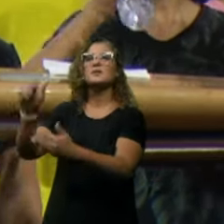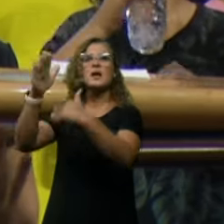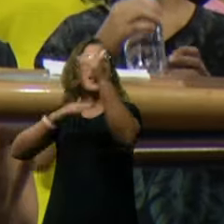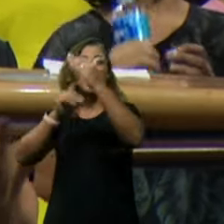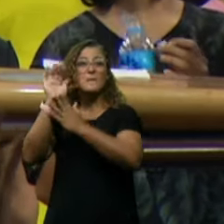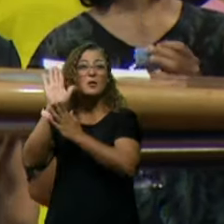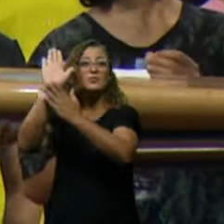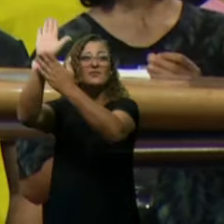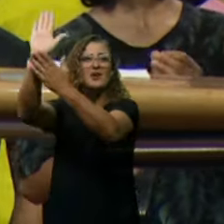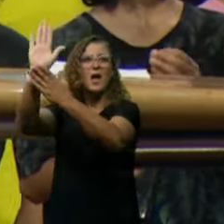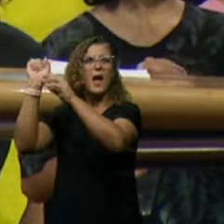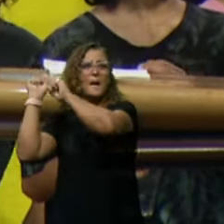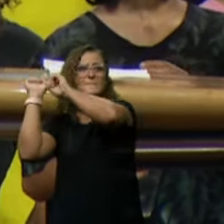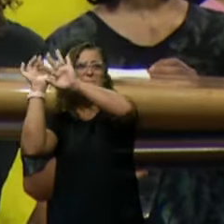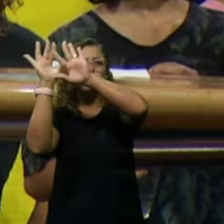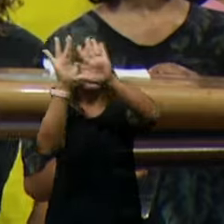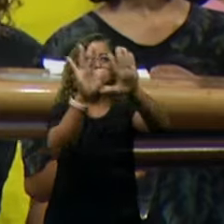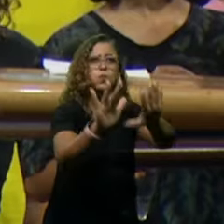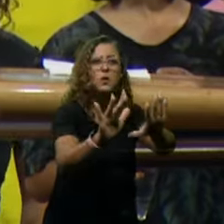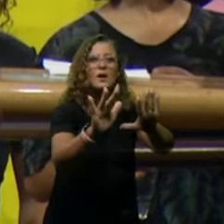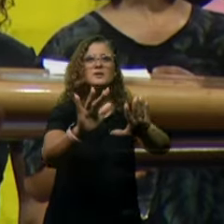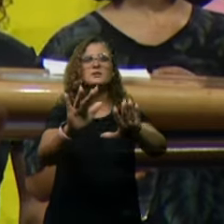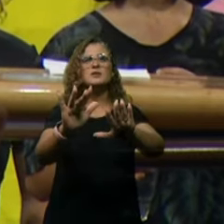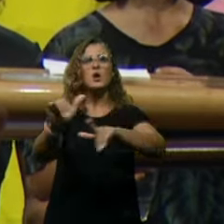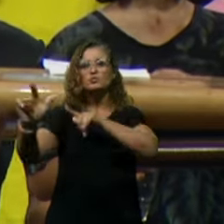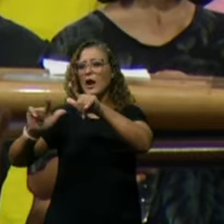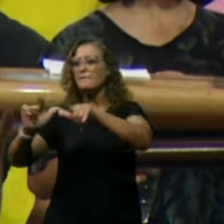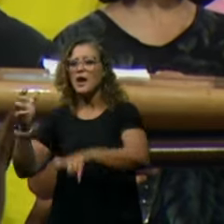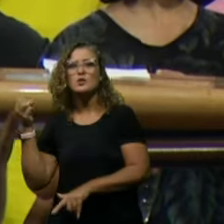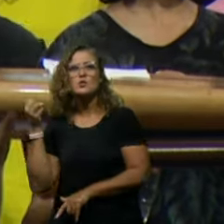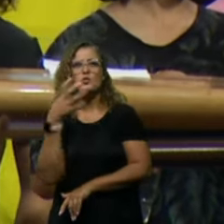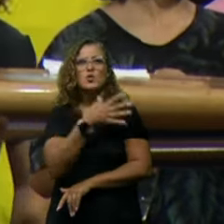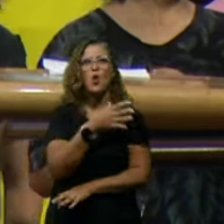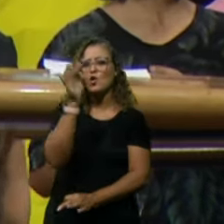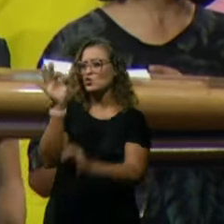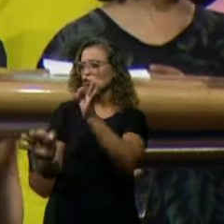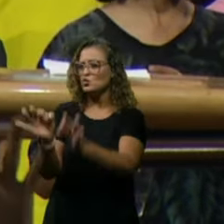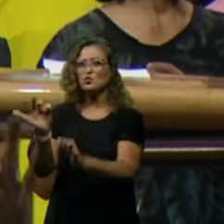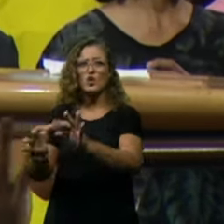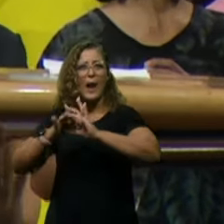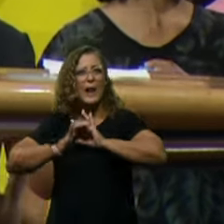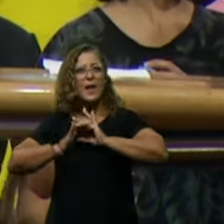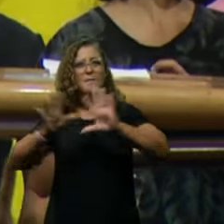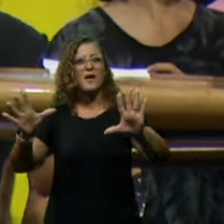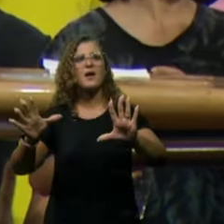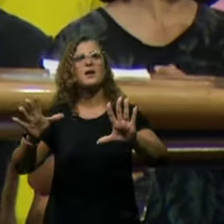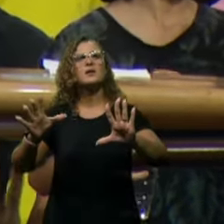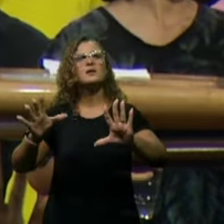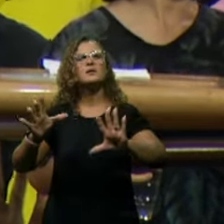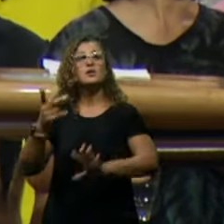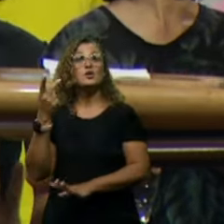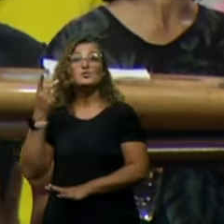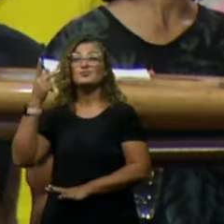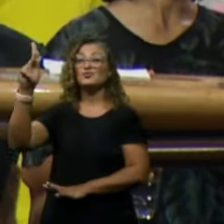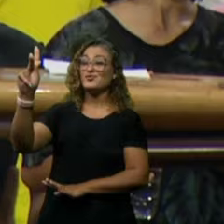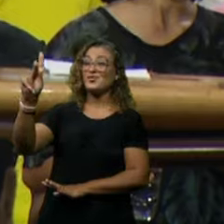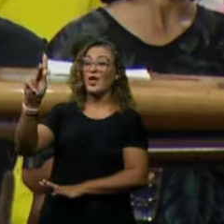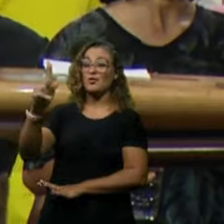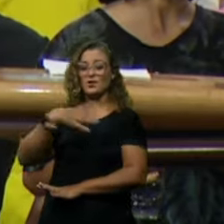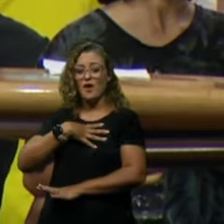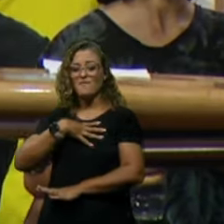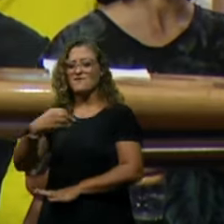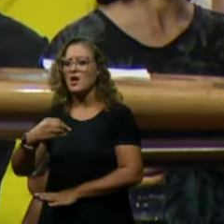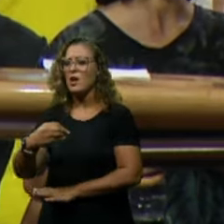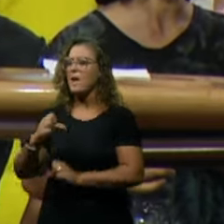a benção do Senhor abre portas de emprego libera as heranças as causas na justiça e que os seus filhos pai possam prosperar